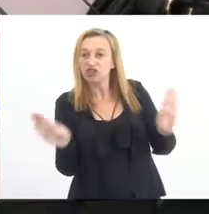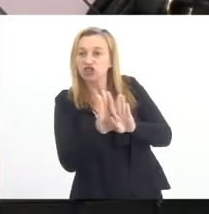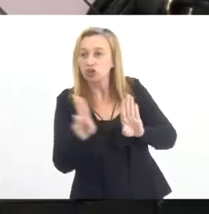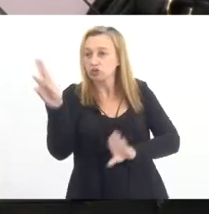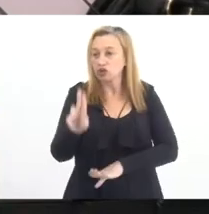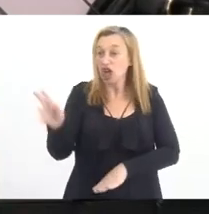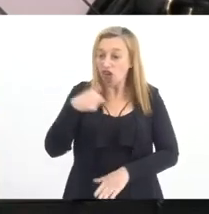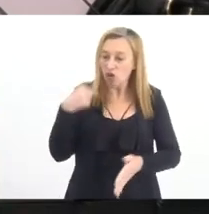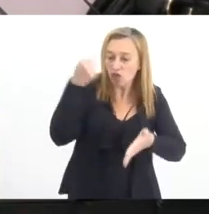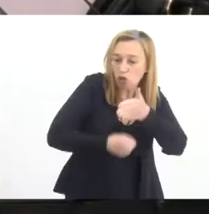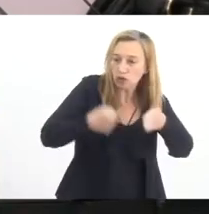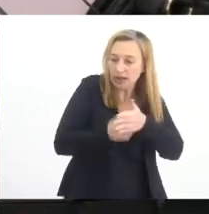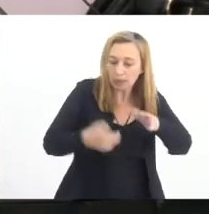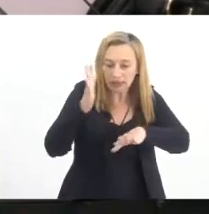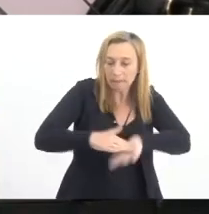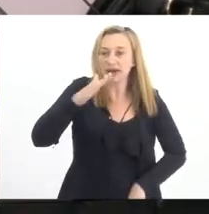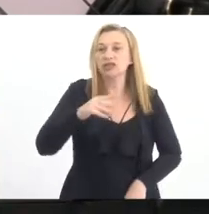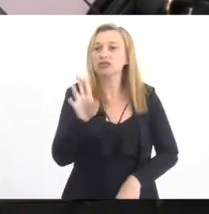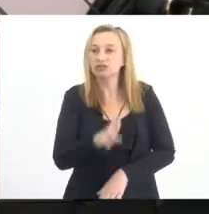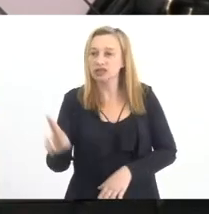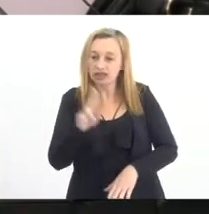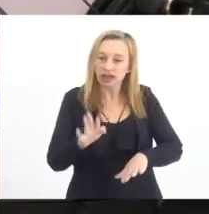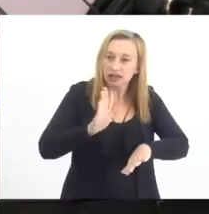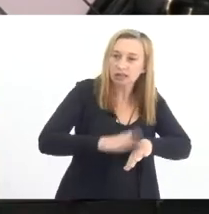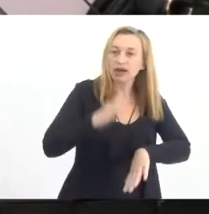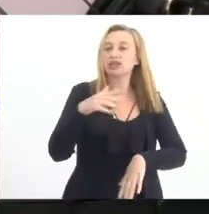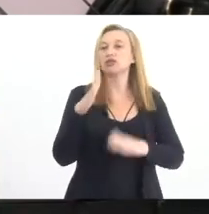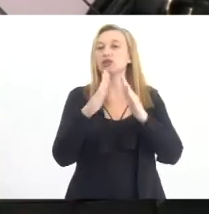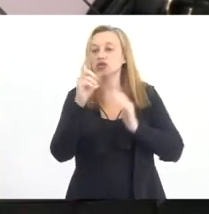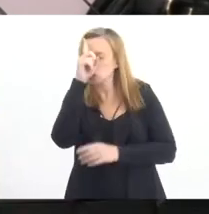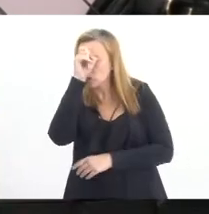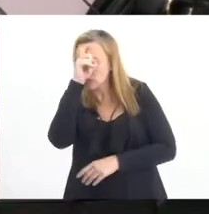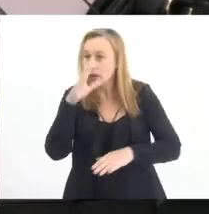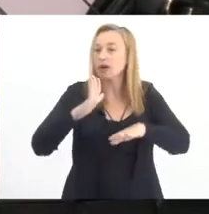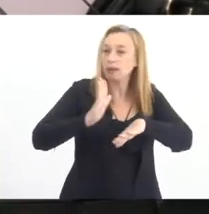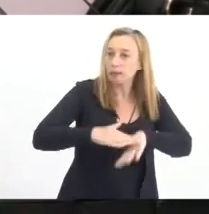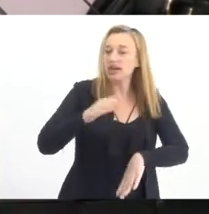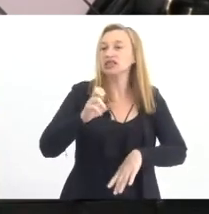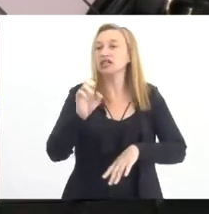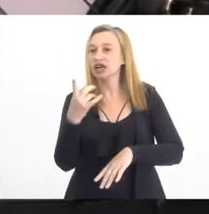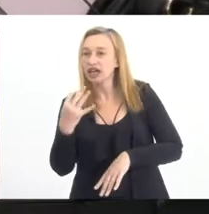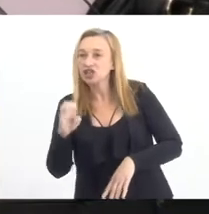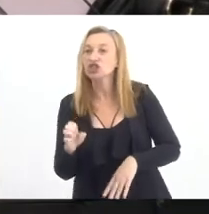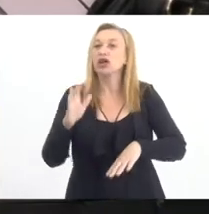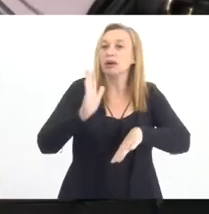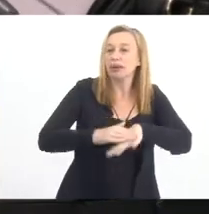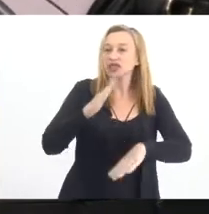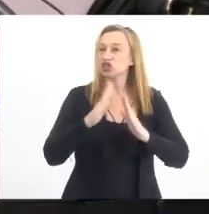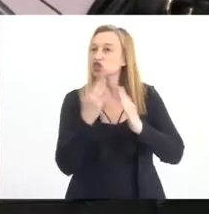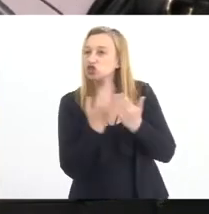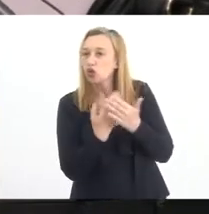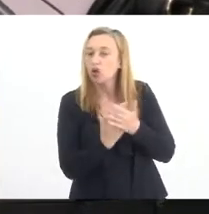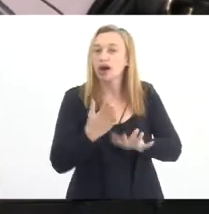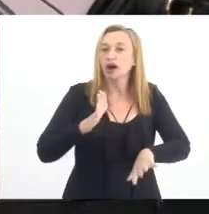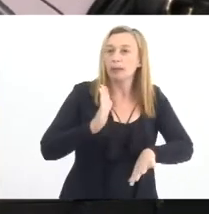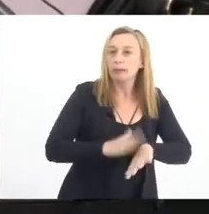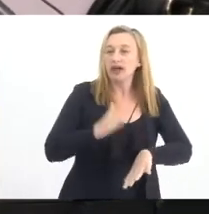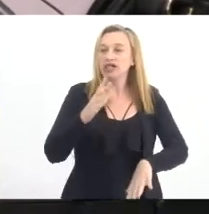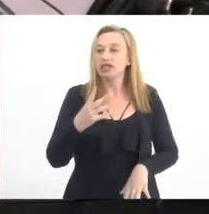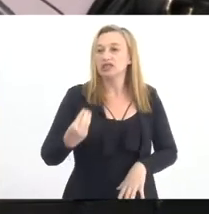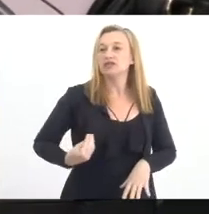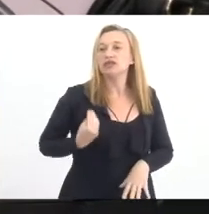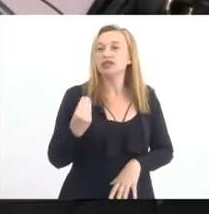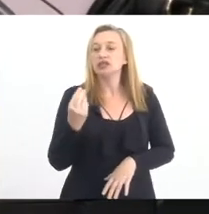Eu vou lutar para ter mais universidades, mais hospitais, mais creches, mais escola, mais condições dignas para os